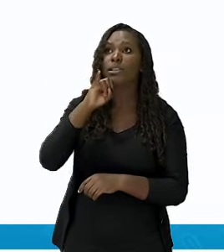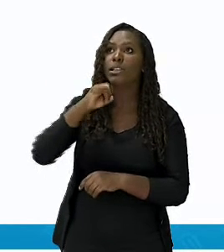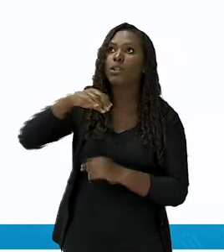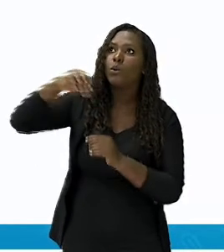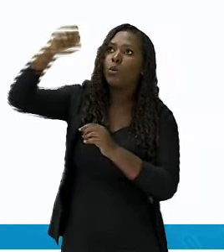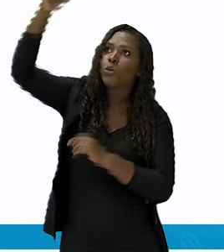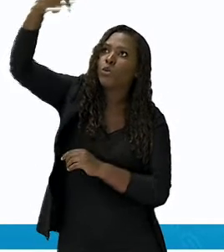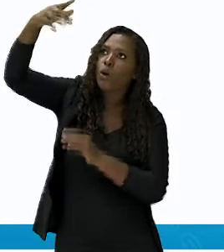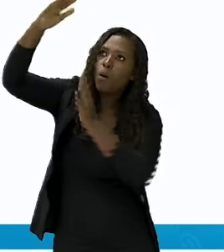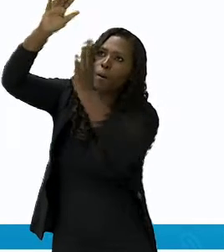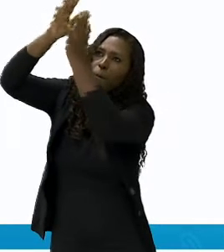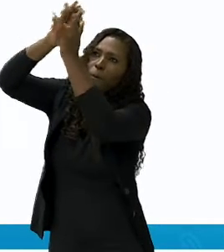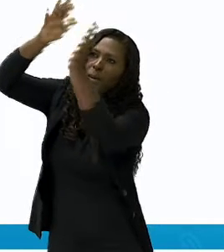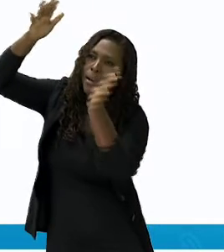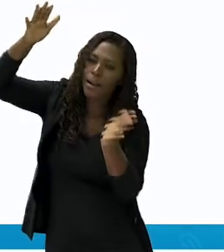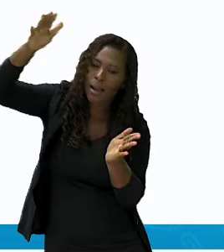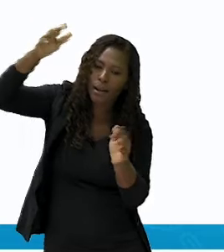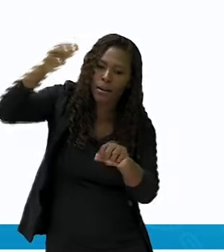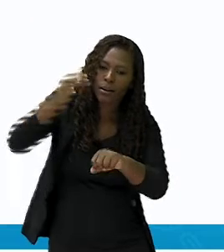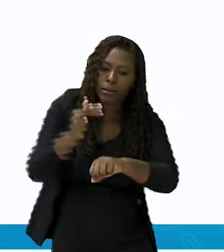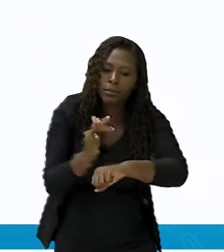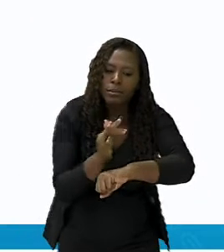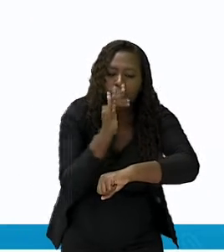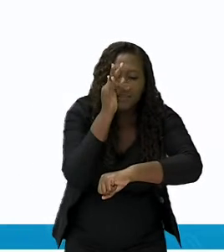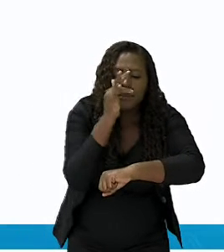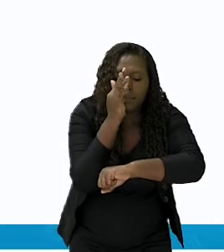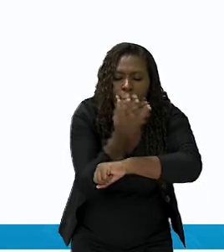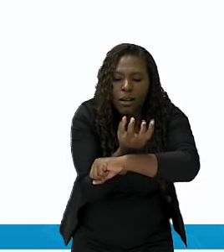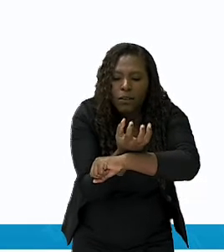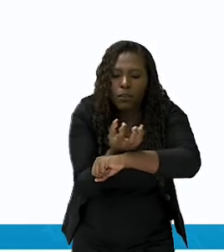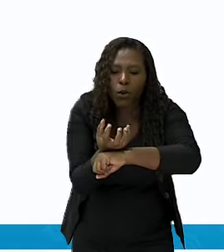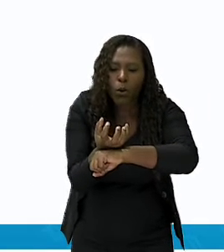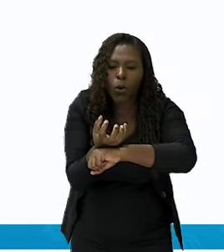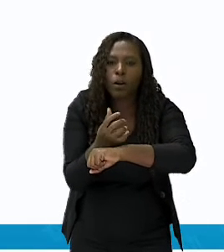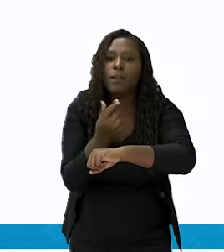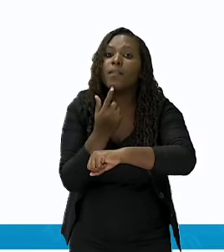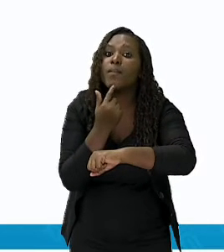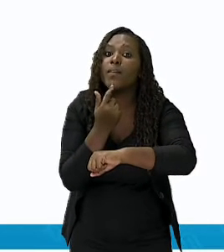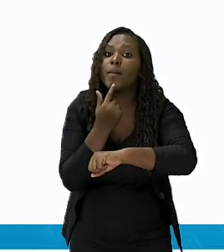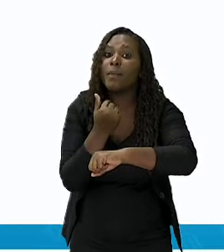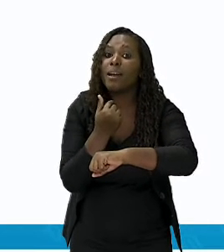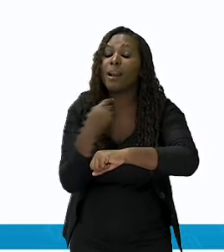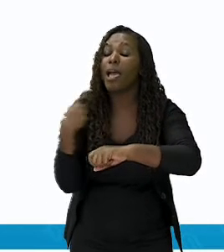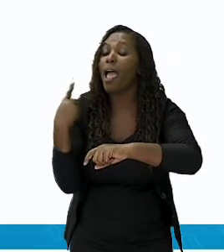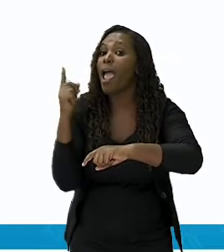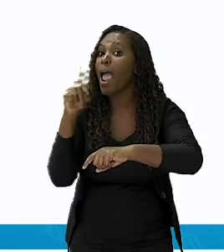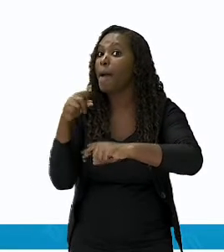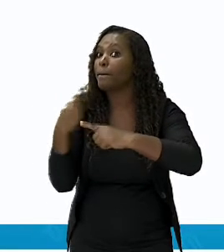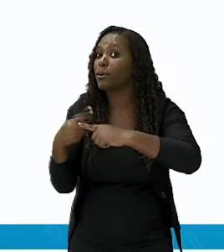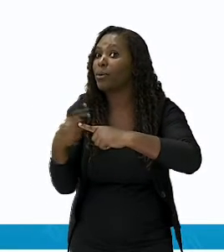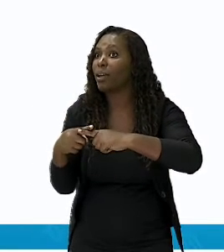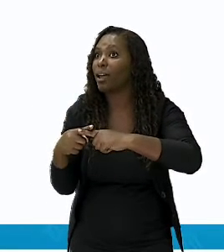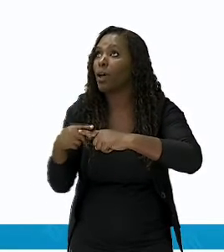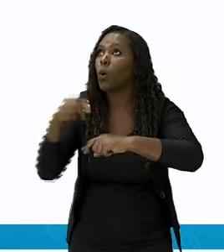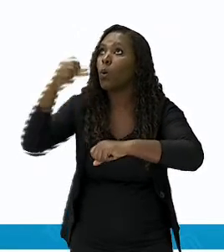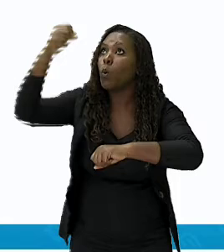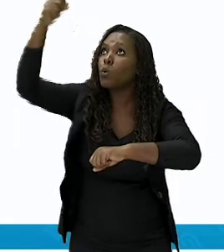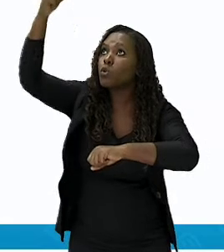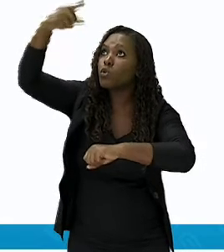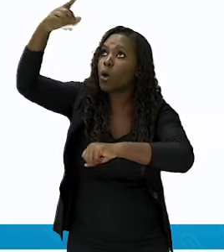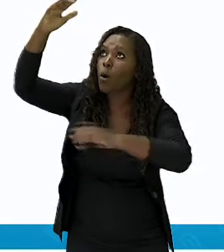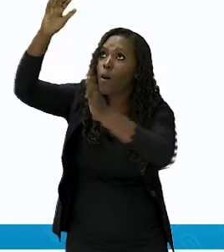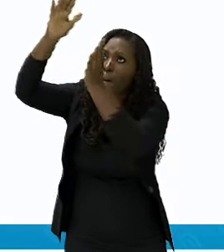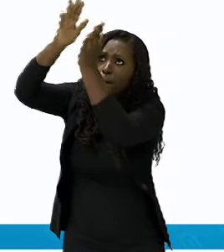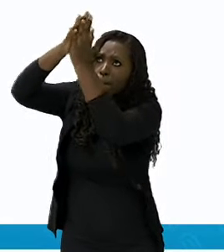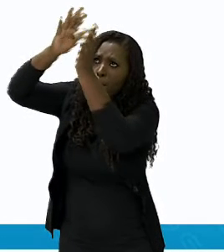vermelha. Isso quer dizer que a superfície dela absorve todas as outras cores da luz do sol, transforma